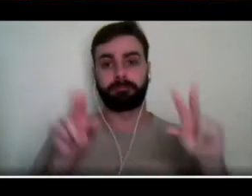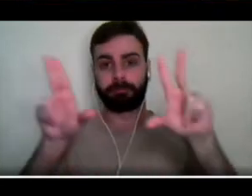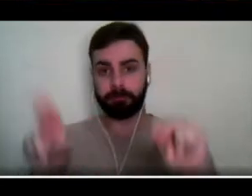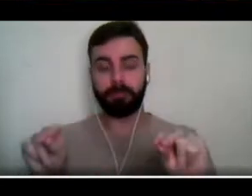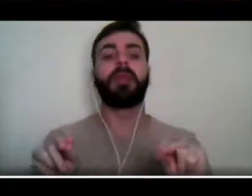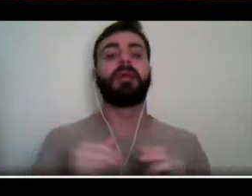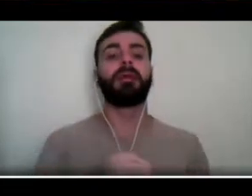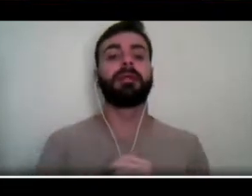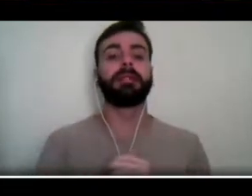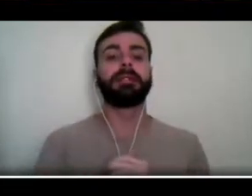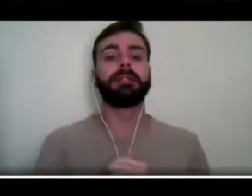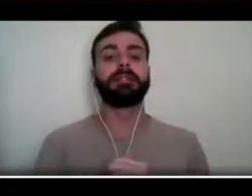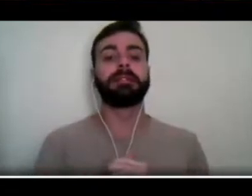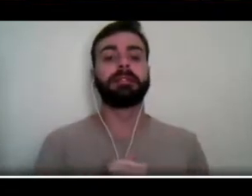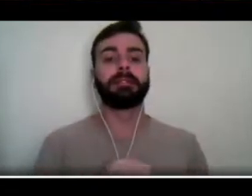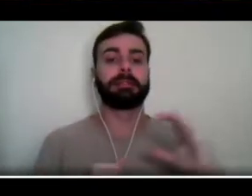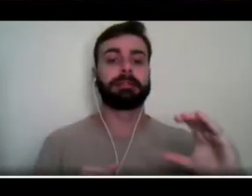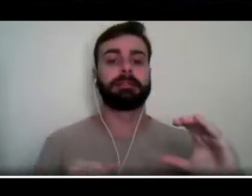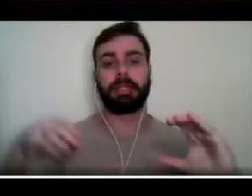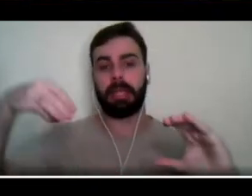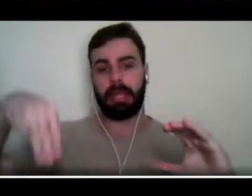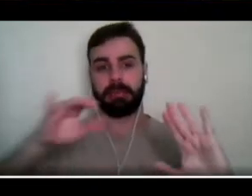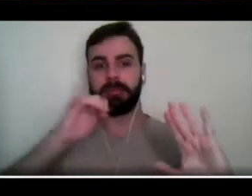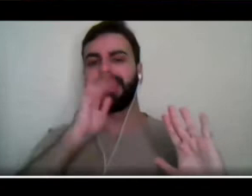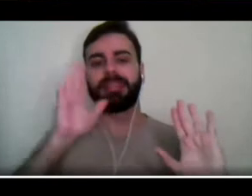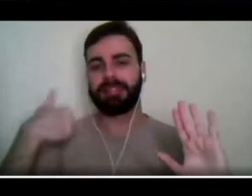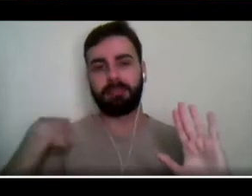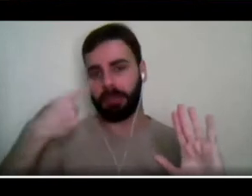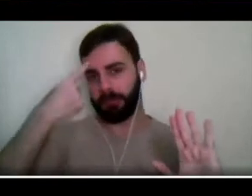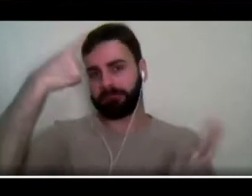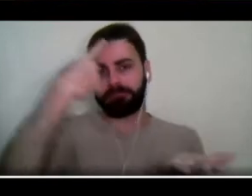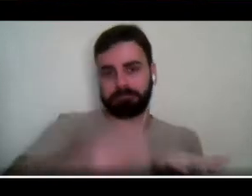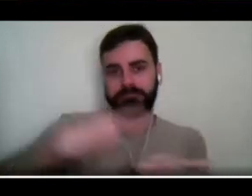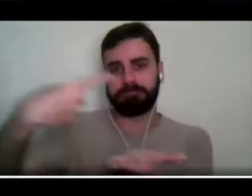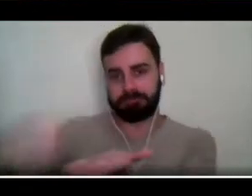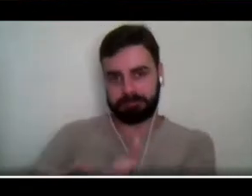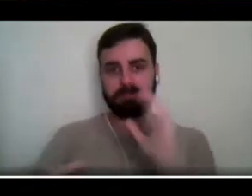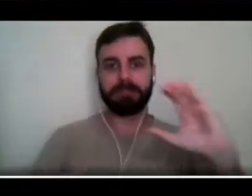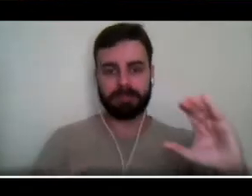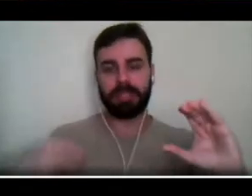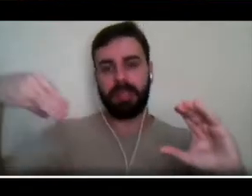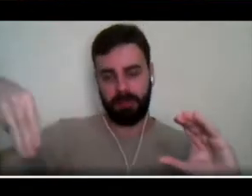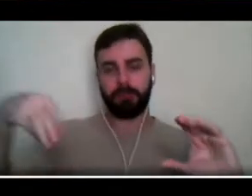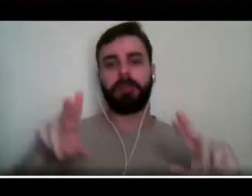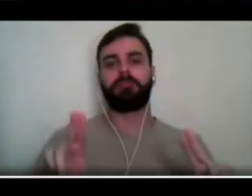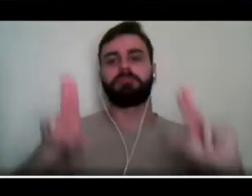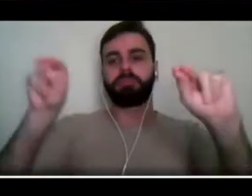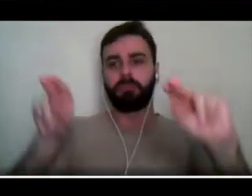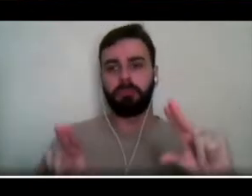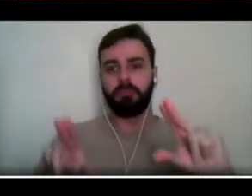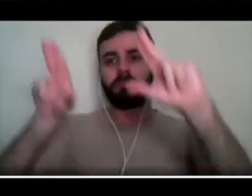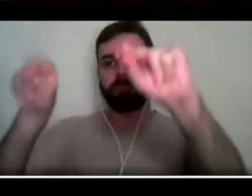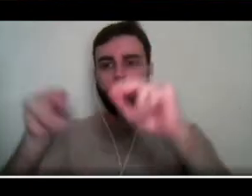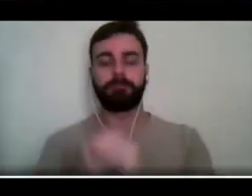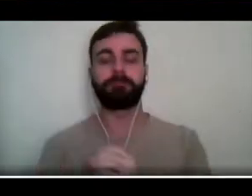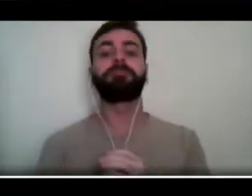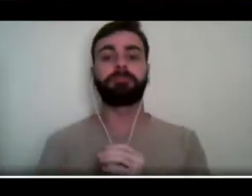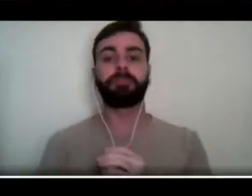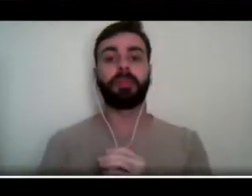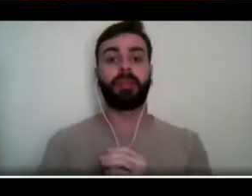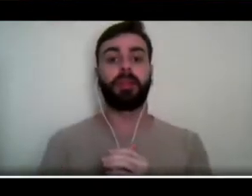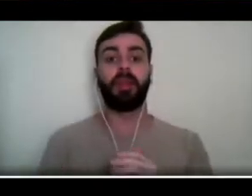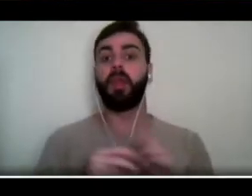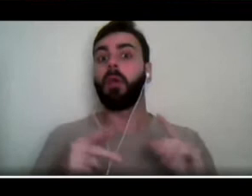para facilitar, 2 grilos, o grilo C e o grilo M, saltam do topo de um rochedo íngreme. Então, tá aqui o meu rochedo